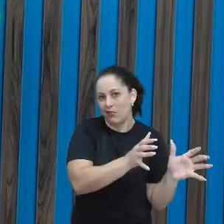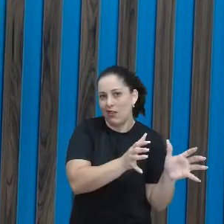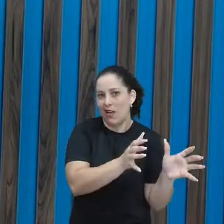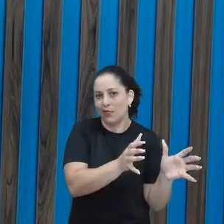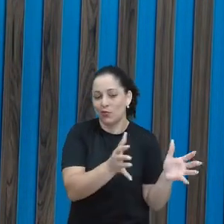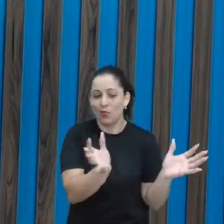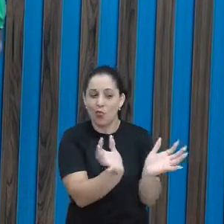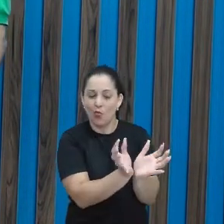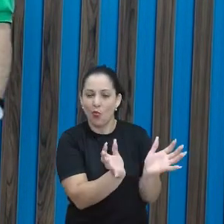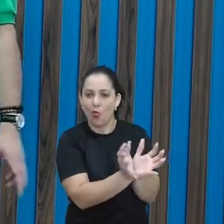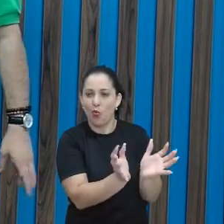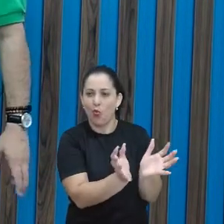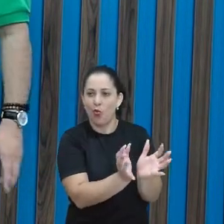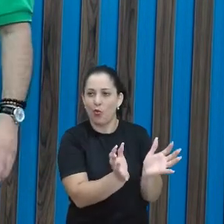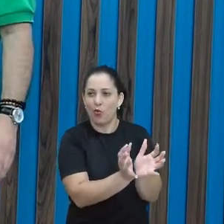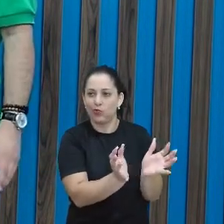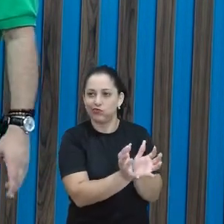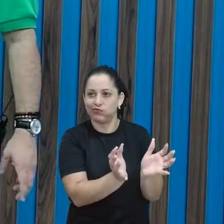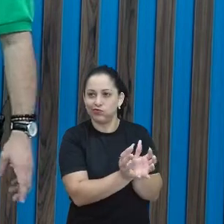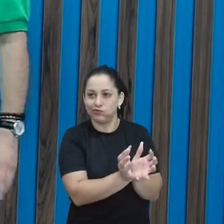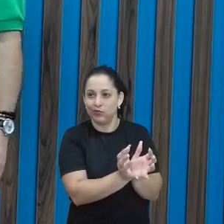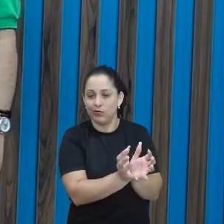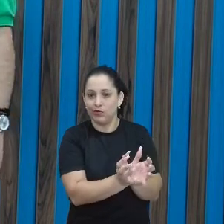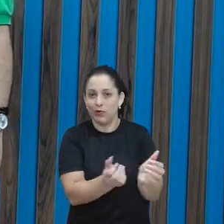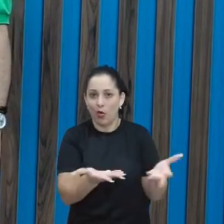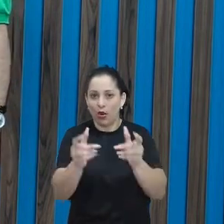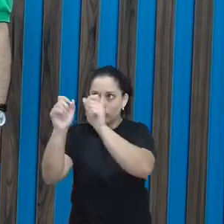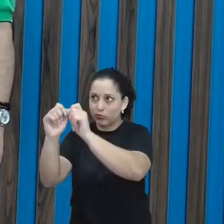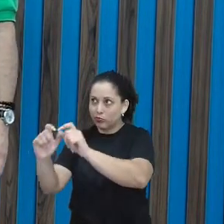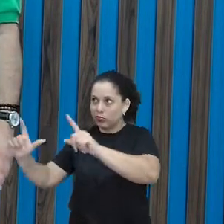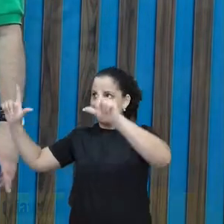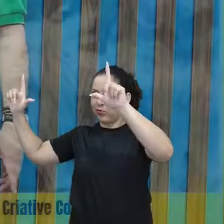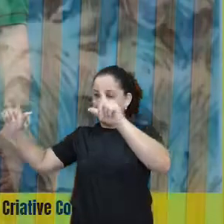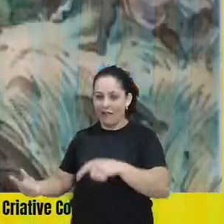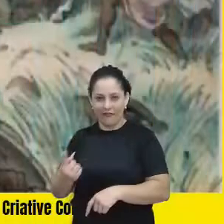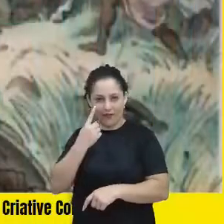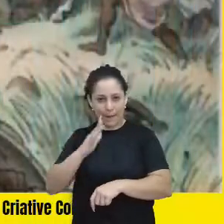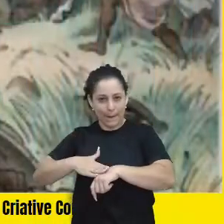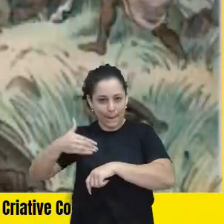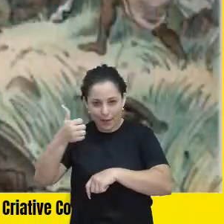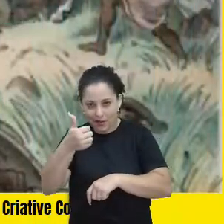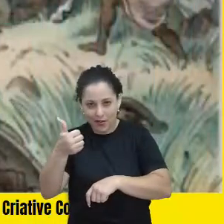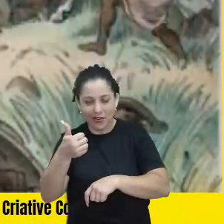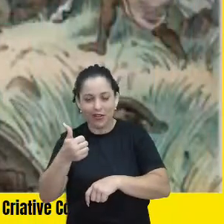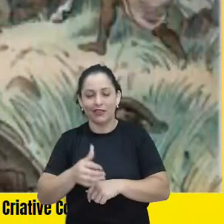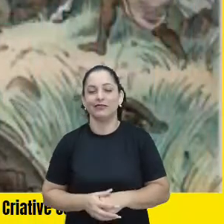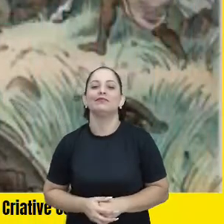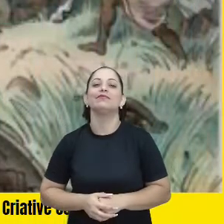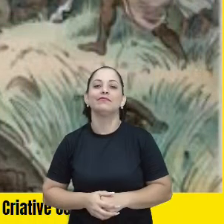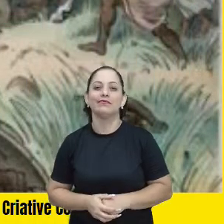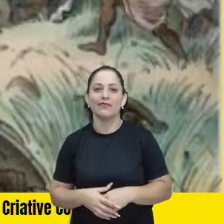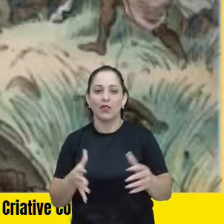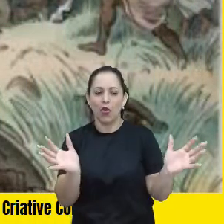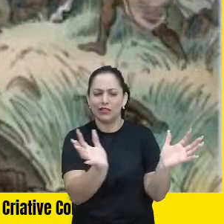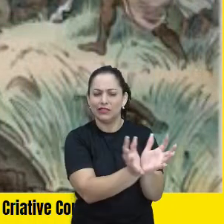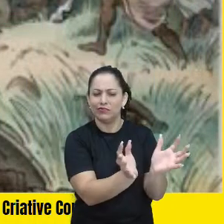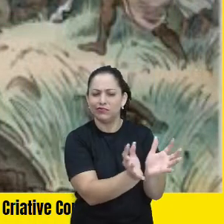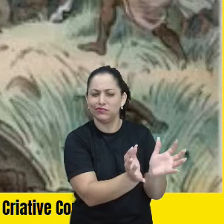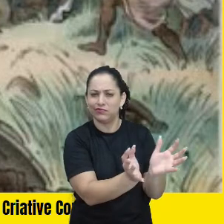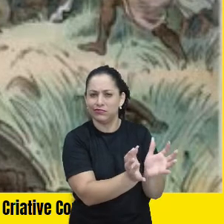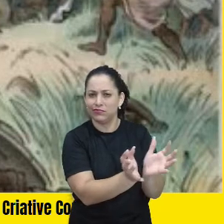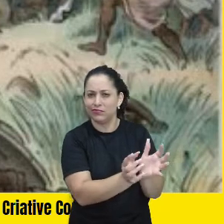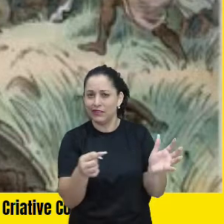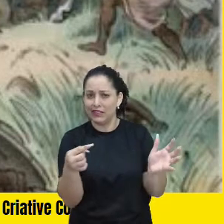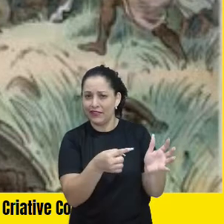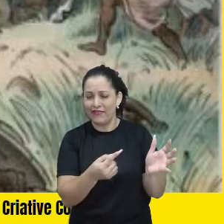eu vou pedir para ampliar a tela, né, para a gente poder observar melhor. Então, amplia, por favor, aí. Isso, valeu. Então, observa que no